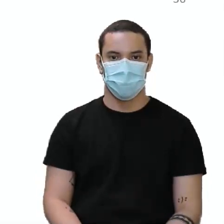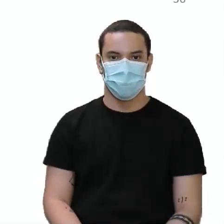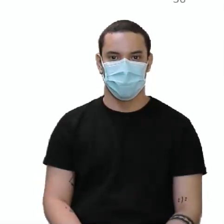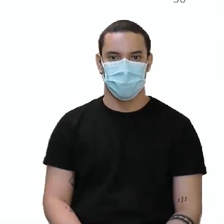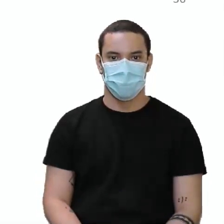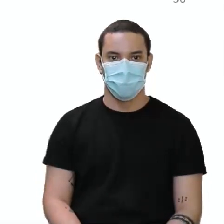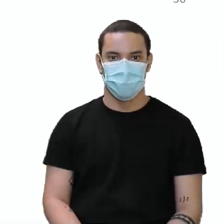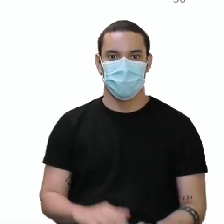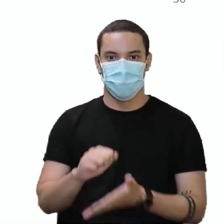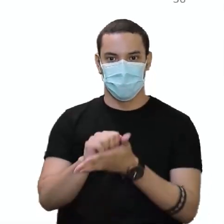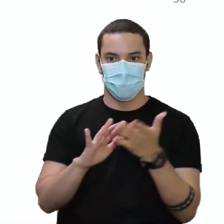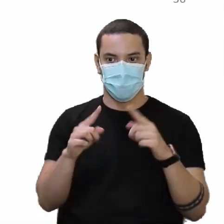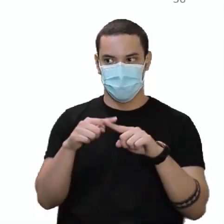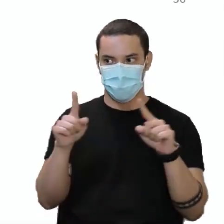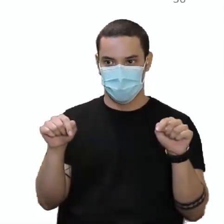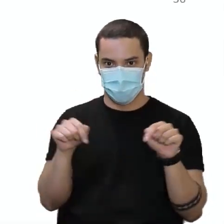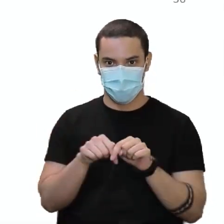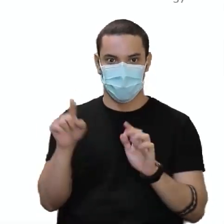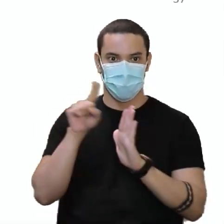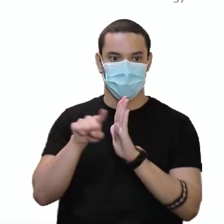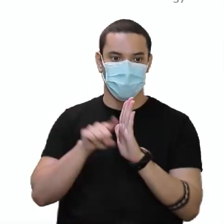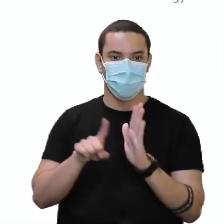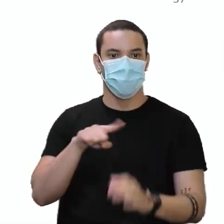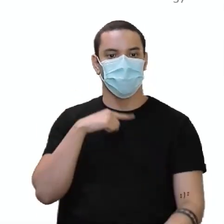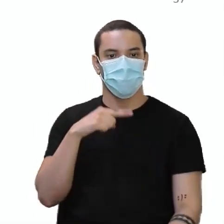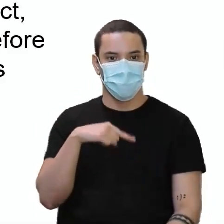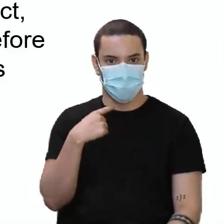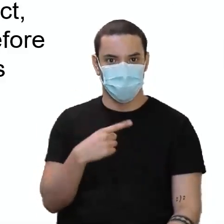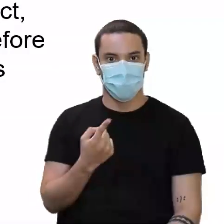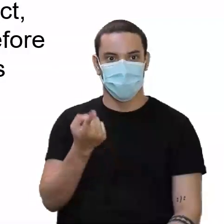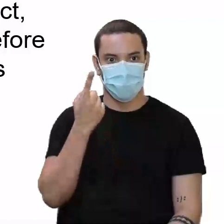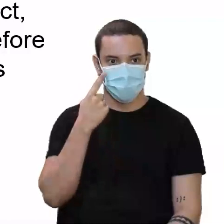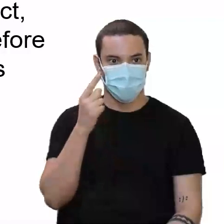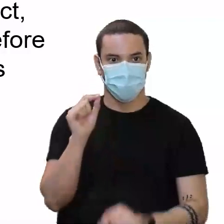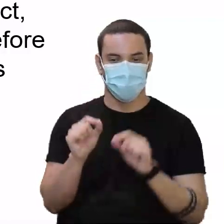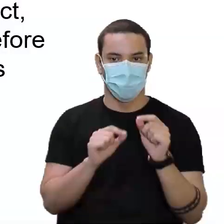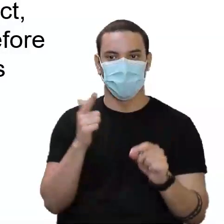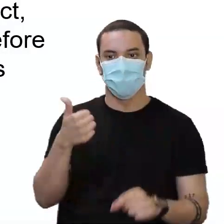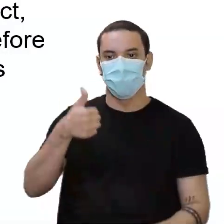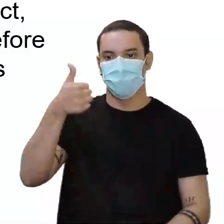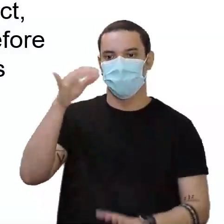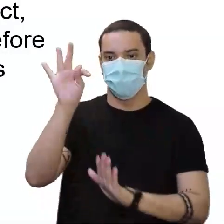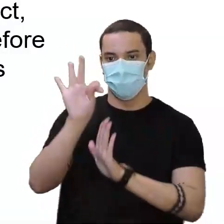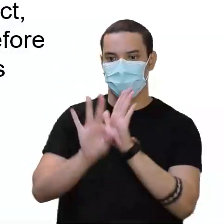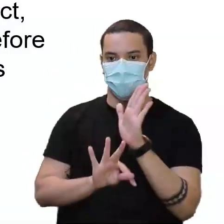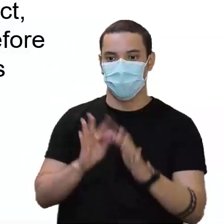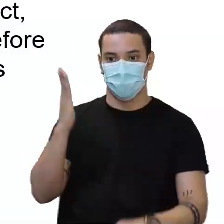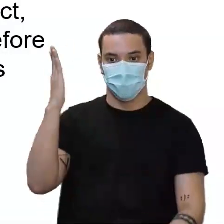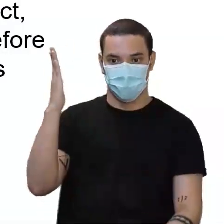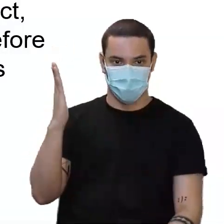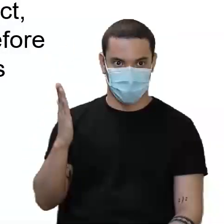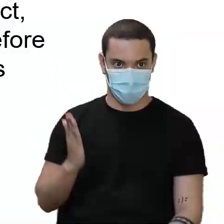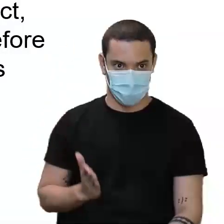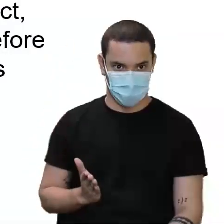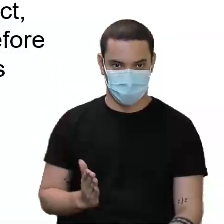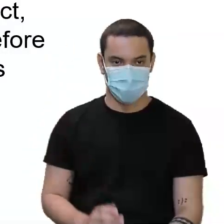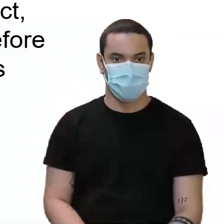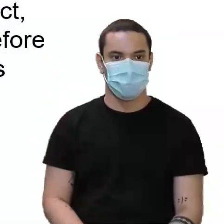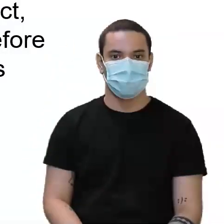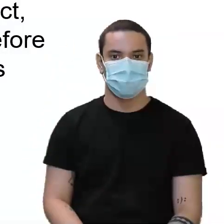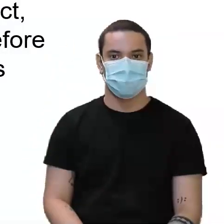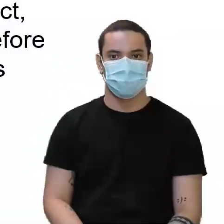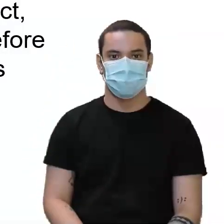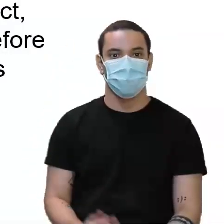Atividade de sala, na hora de tirar nossas questions, as nossas dúvidas. E aí nós temos o primeiro texto, certo? Eu até